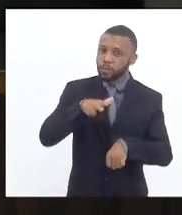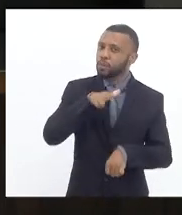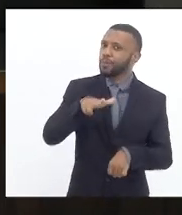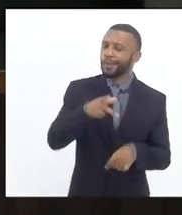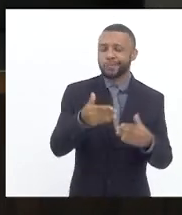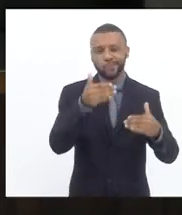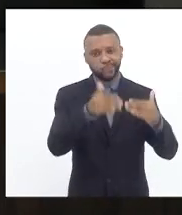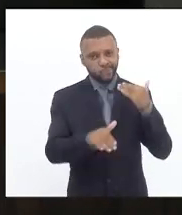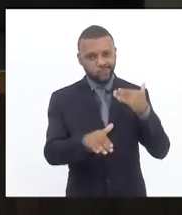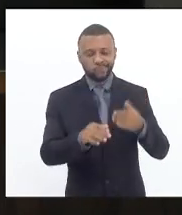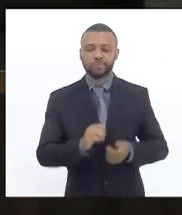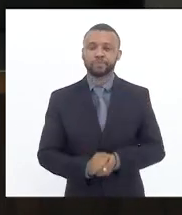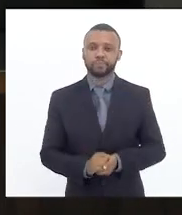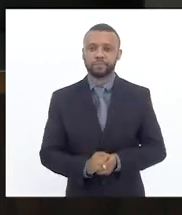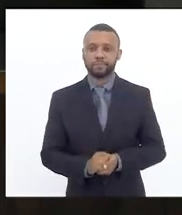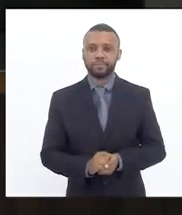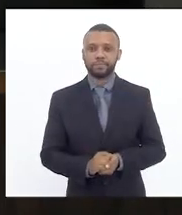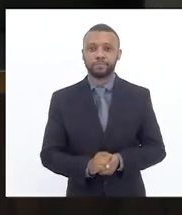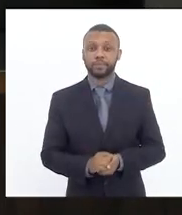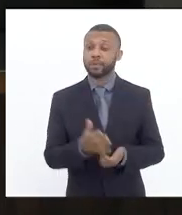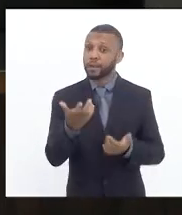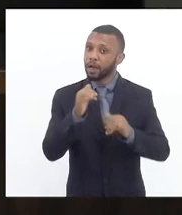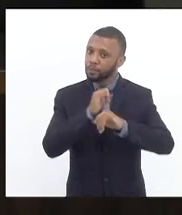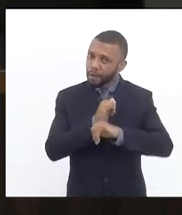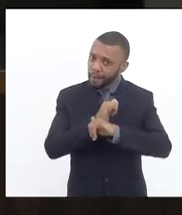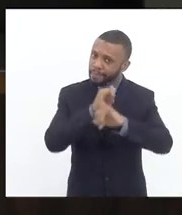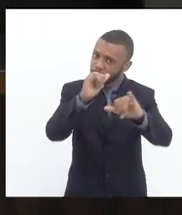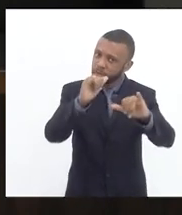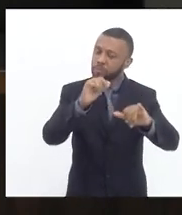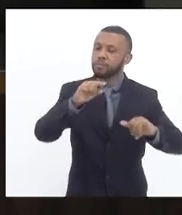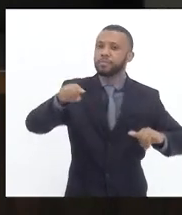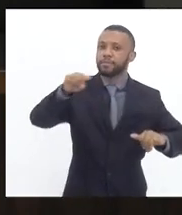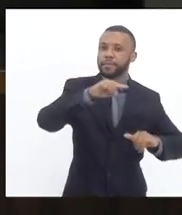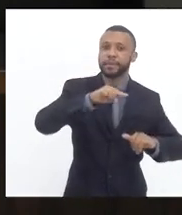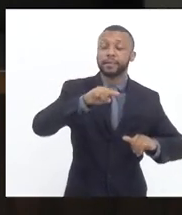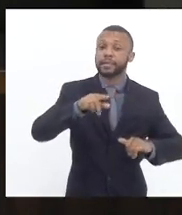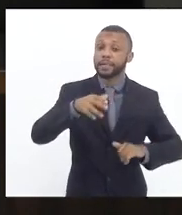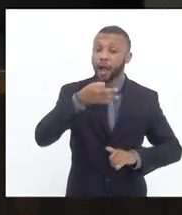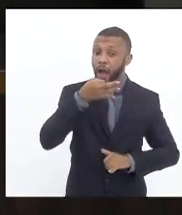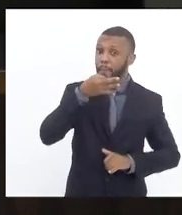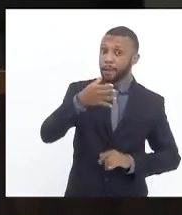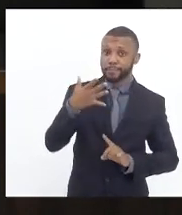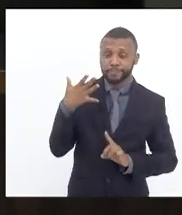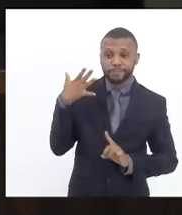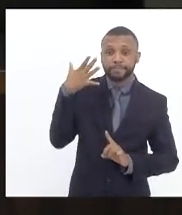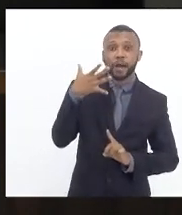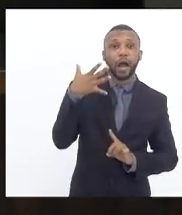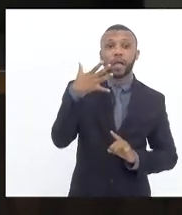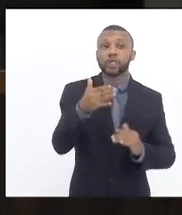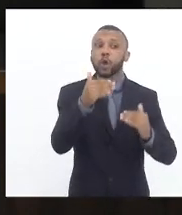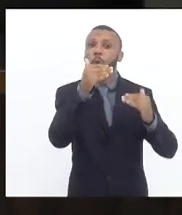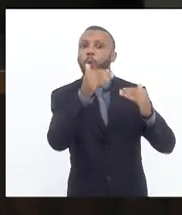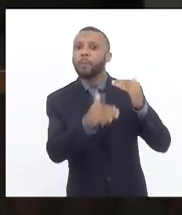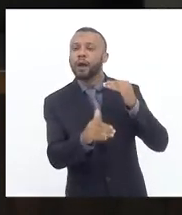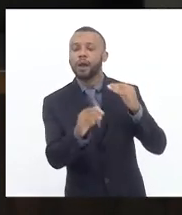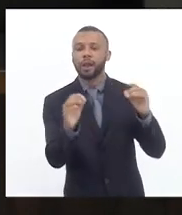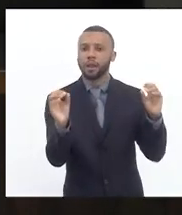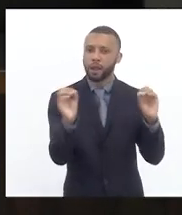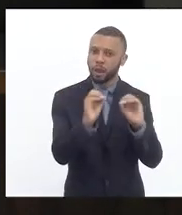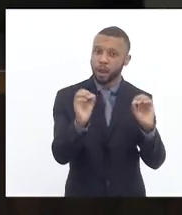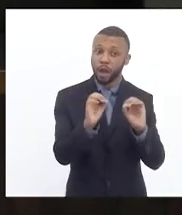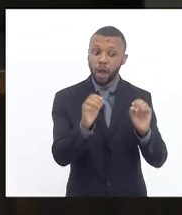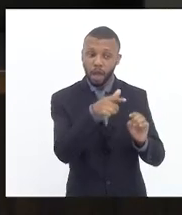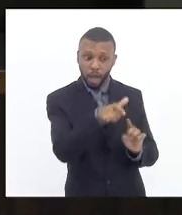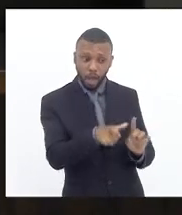fala respeitarei e quero deixar registrado que não será a minha fala de divergência de maneira nenhuma